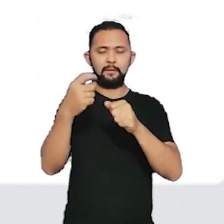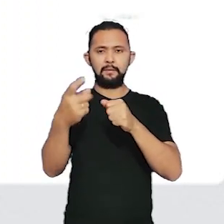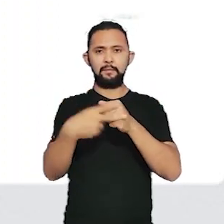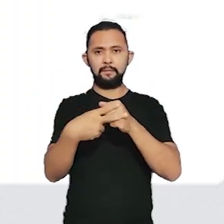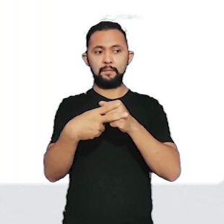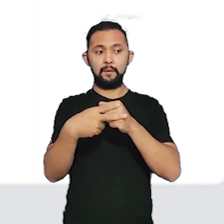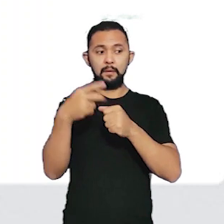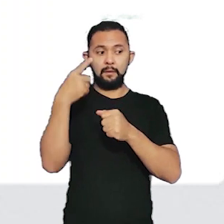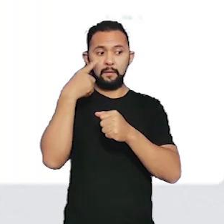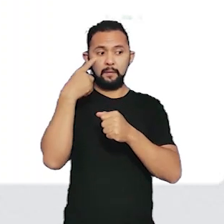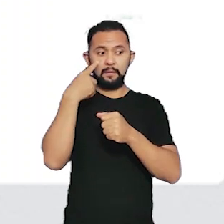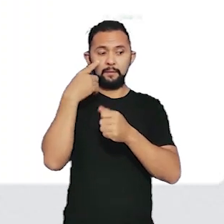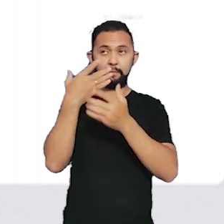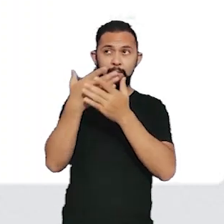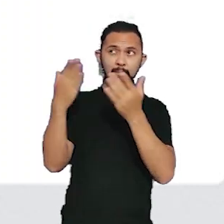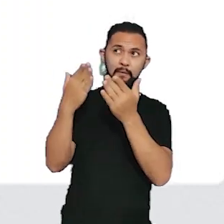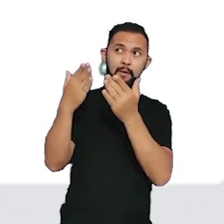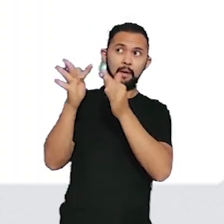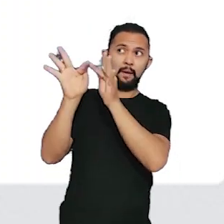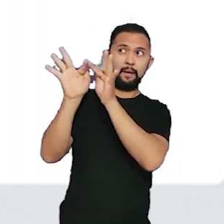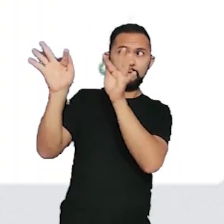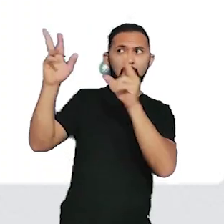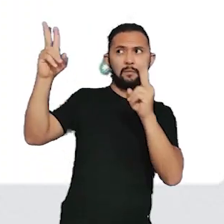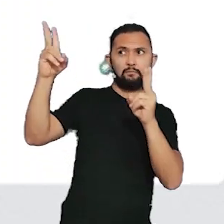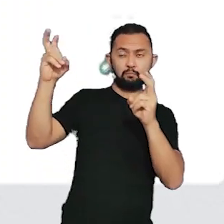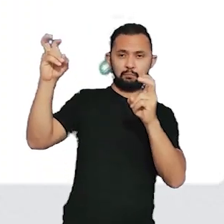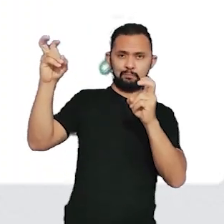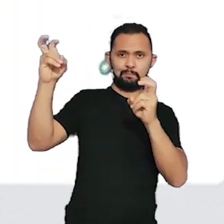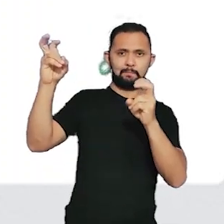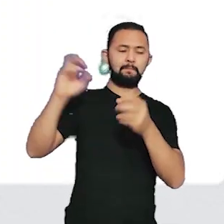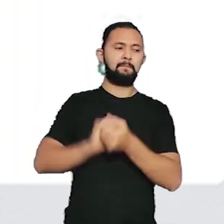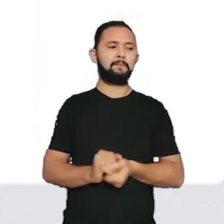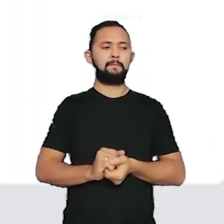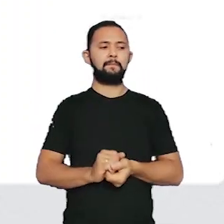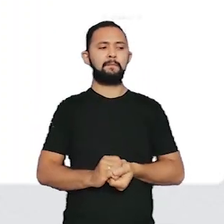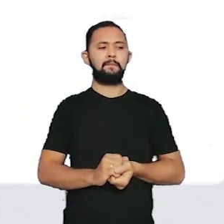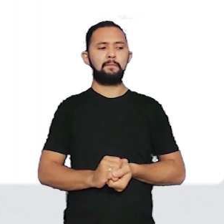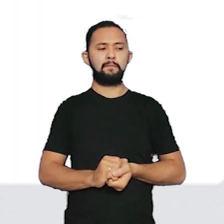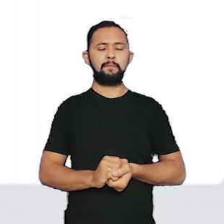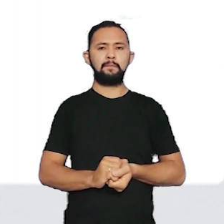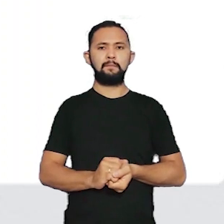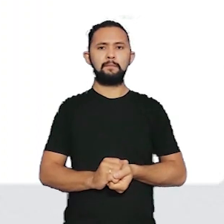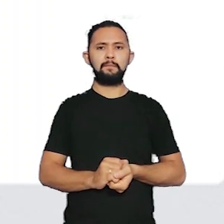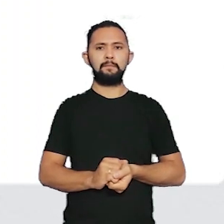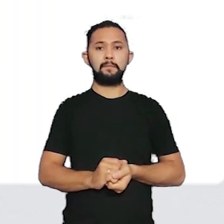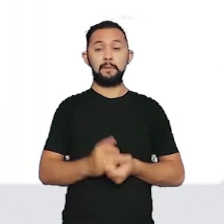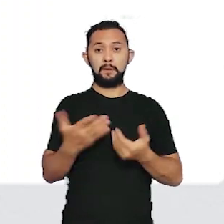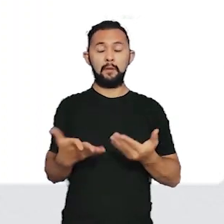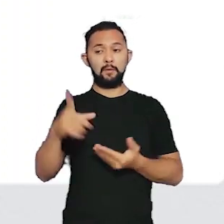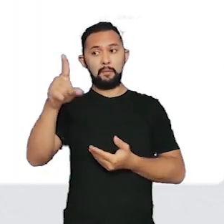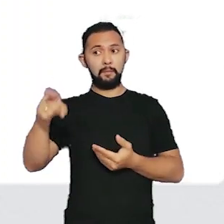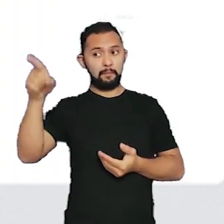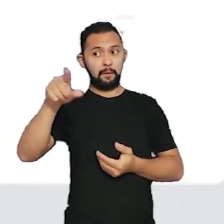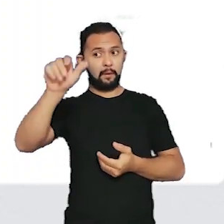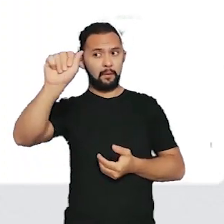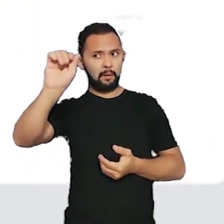dos homens e dos anjos, se eu não tivesse amor, seria como sino ruidoso ou como símbolo estridente. Marque a